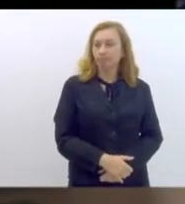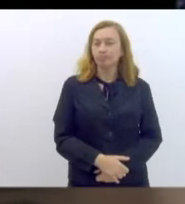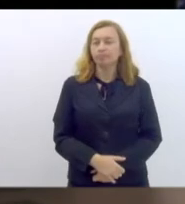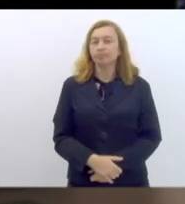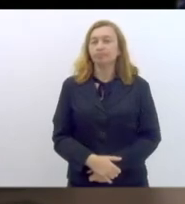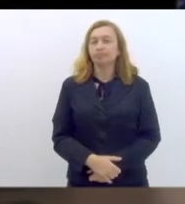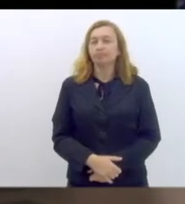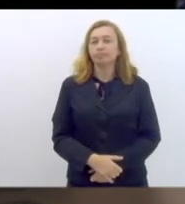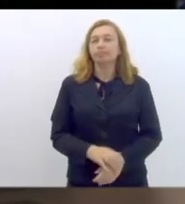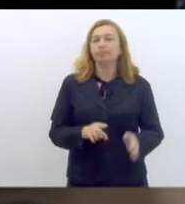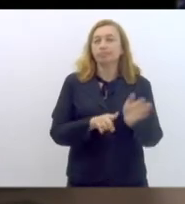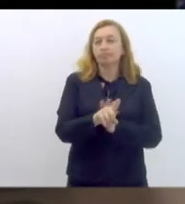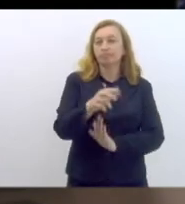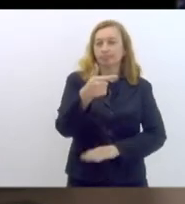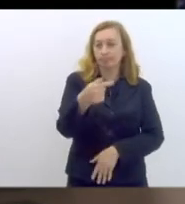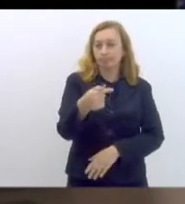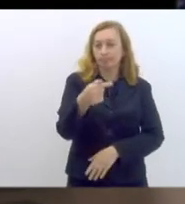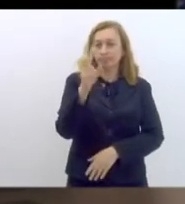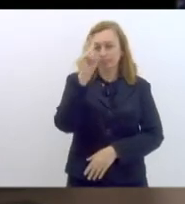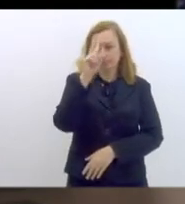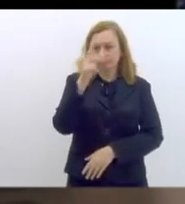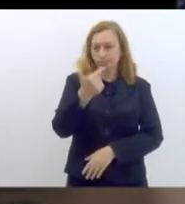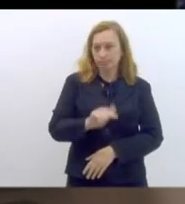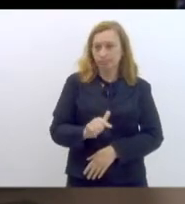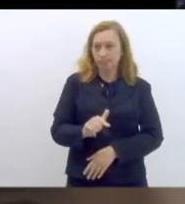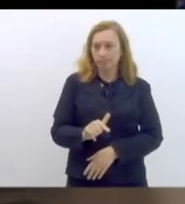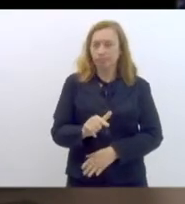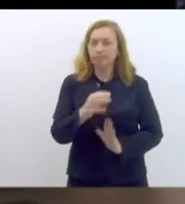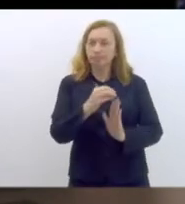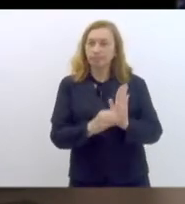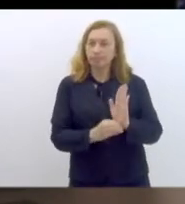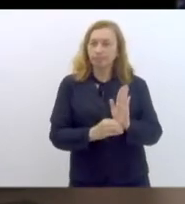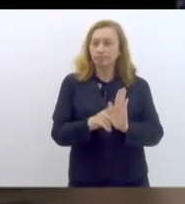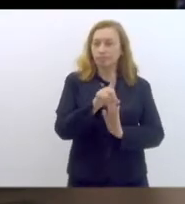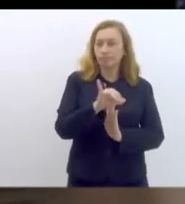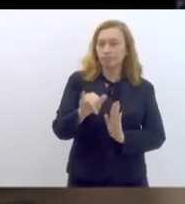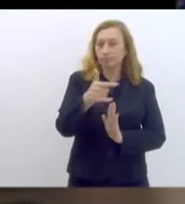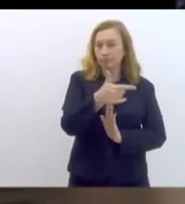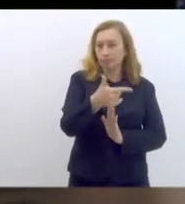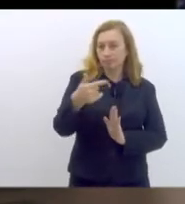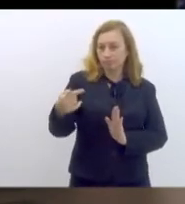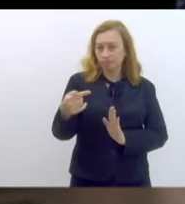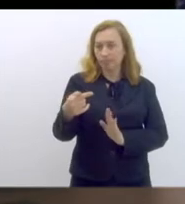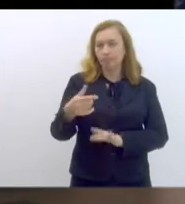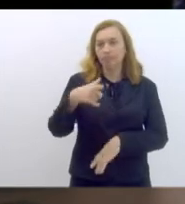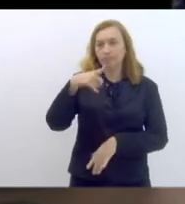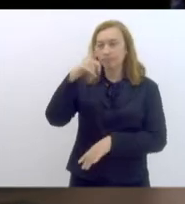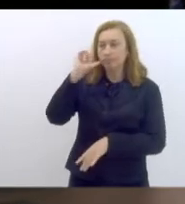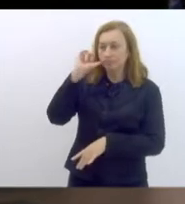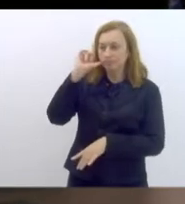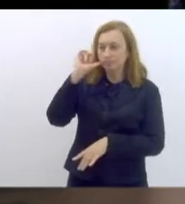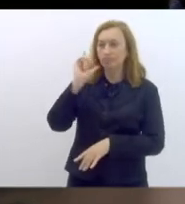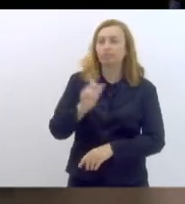Bom, passando para a pergunta 7, que aí lembrando mais uma vez, está no ofício do dia 27, tá no ofício de ontem.